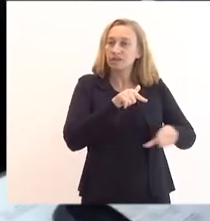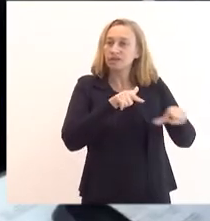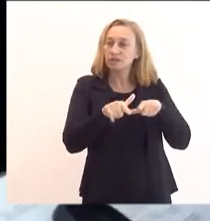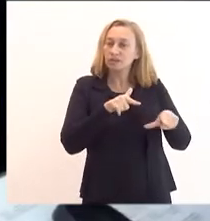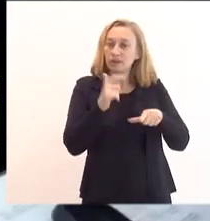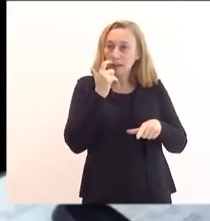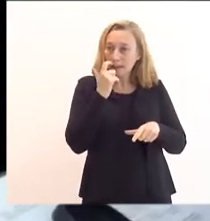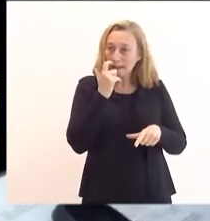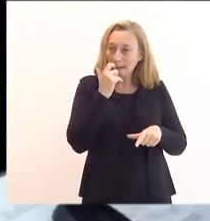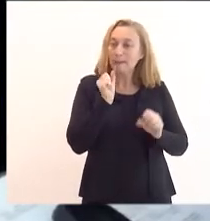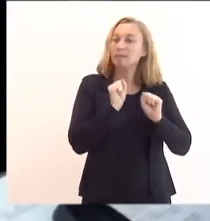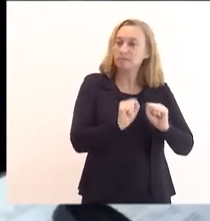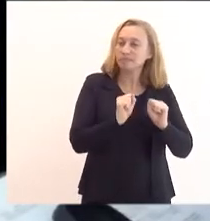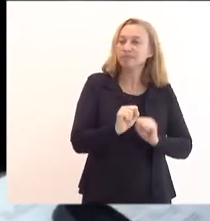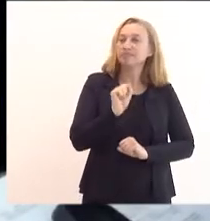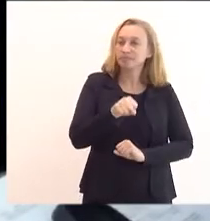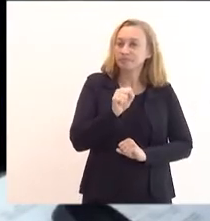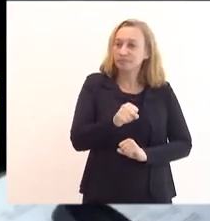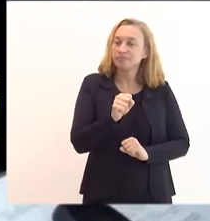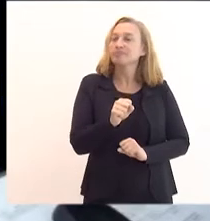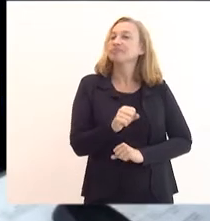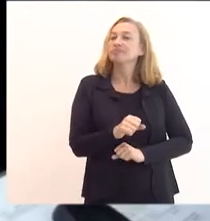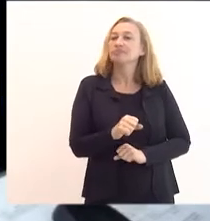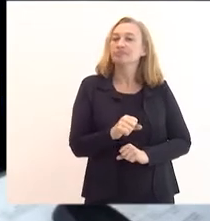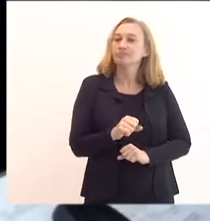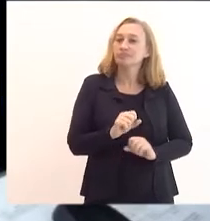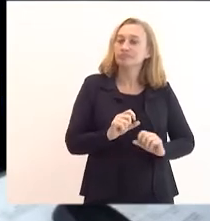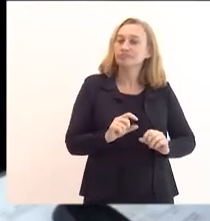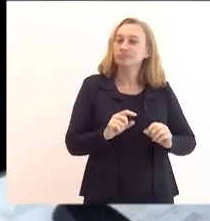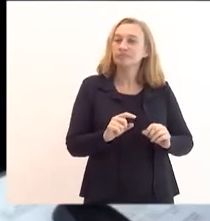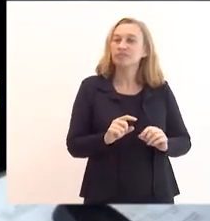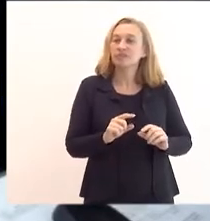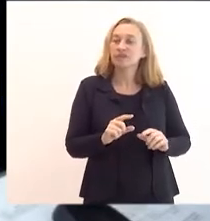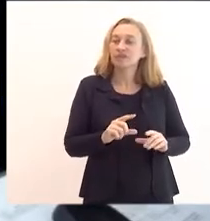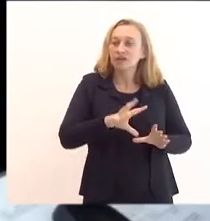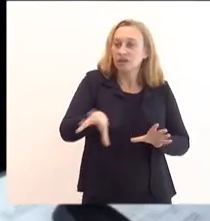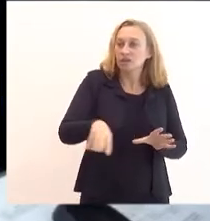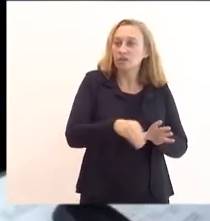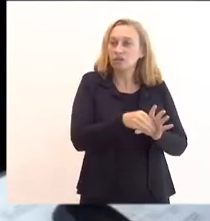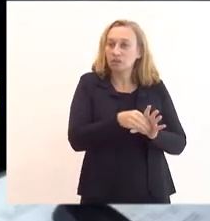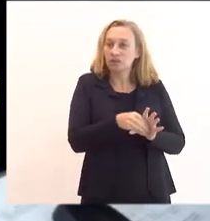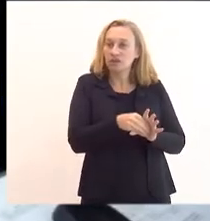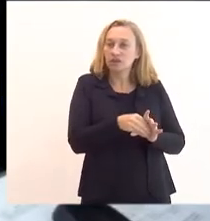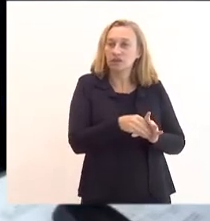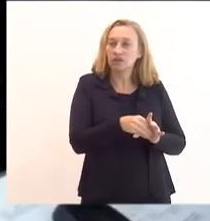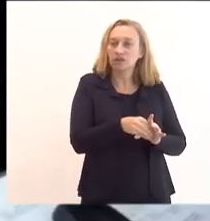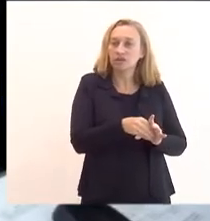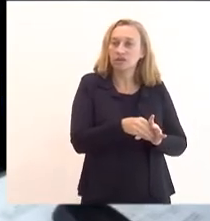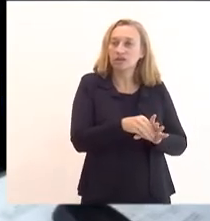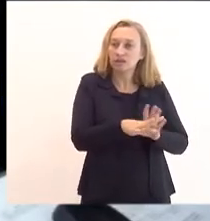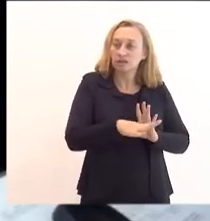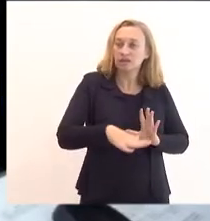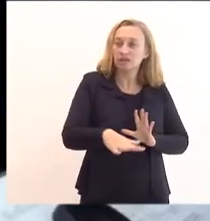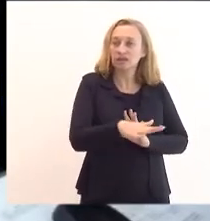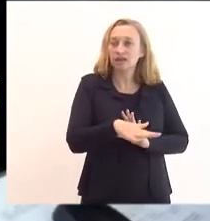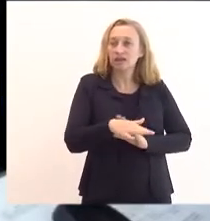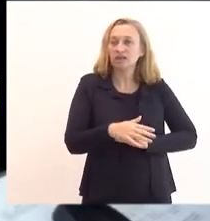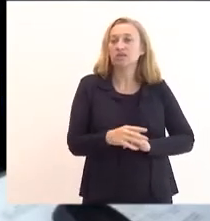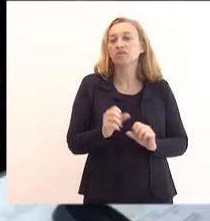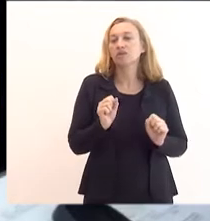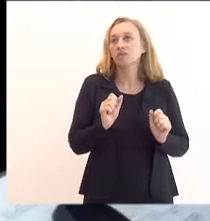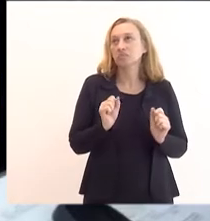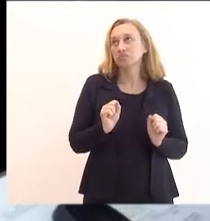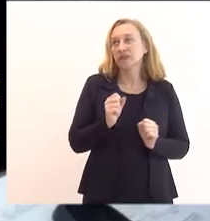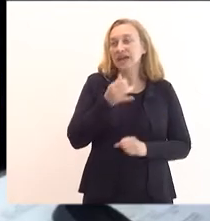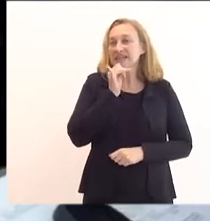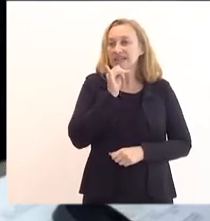federativos podem, sim, disciplinar aspectos relacionados ao funcionamento das suas unidades. Por exemplo, agora há pouco, não tem muito